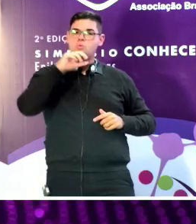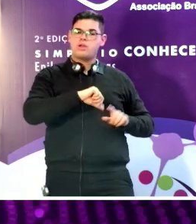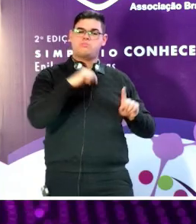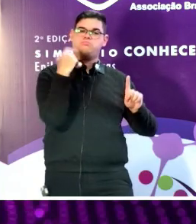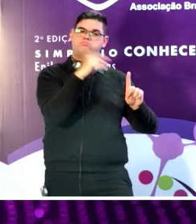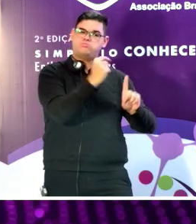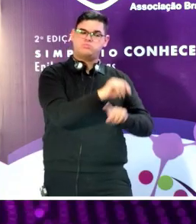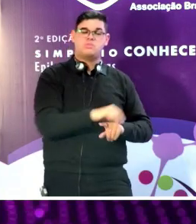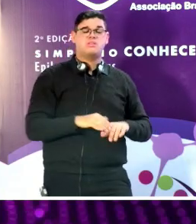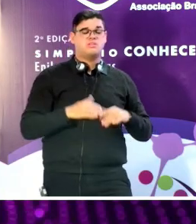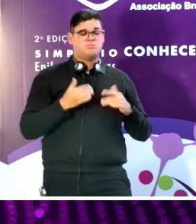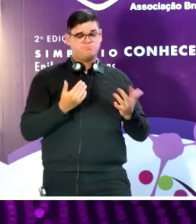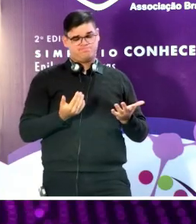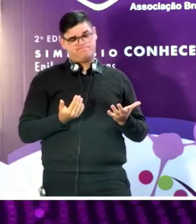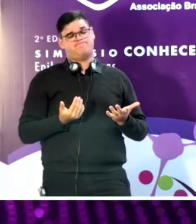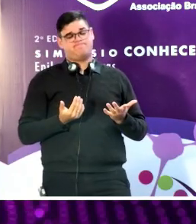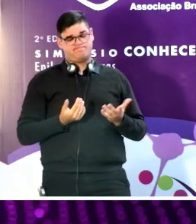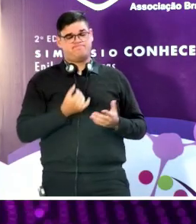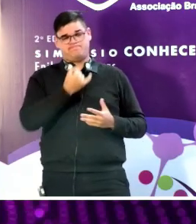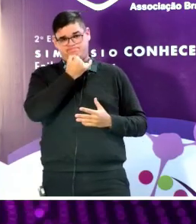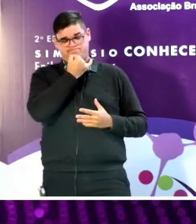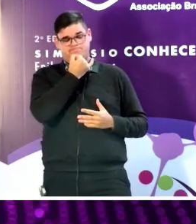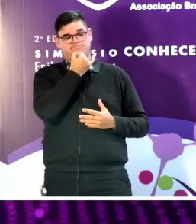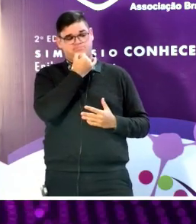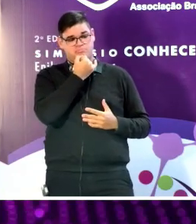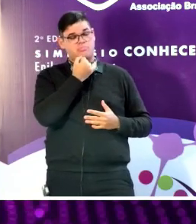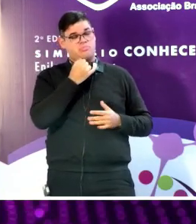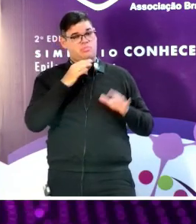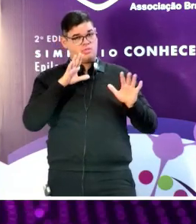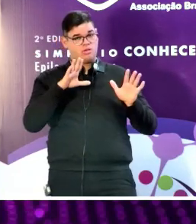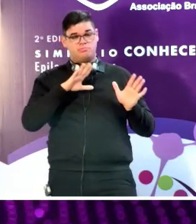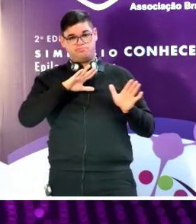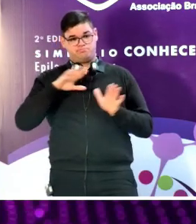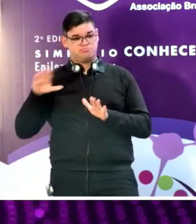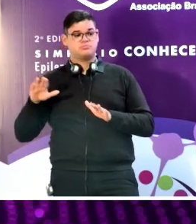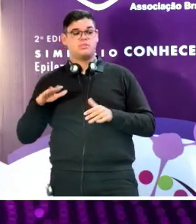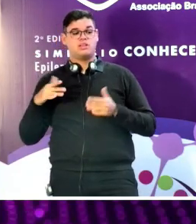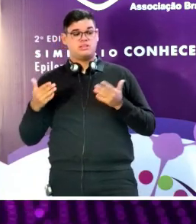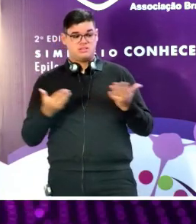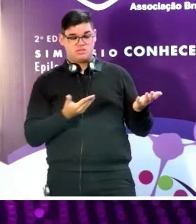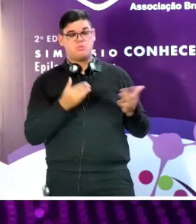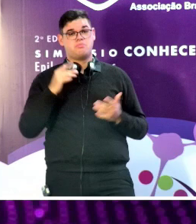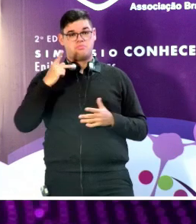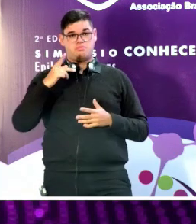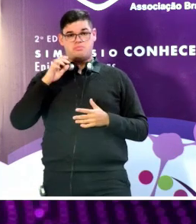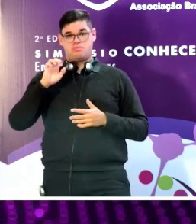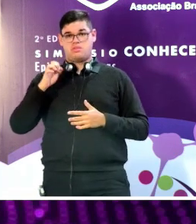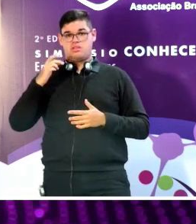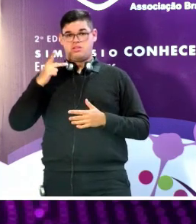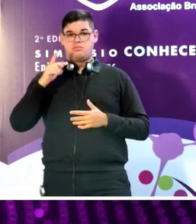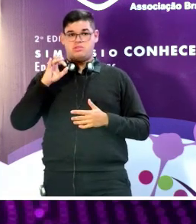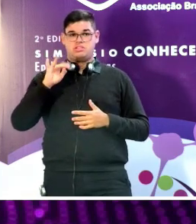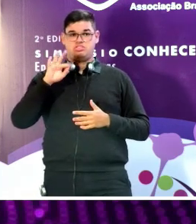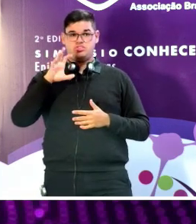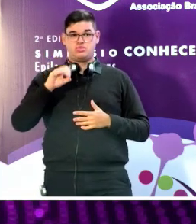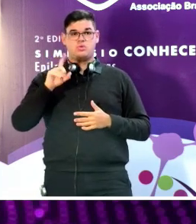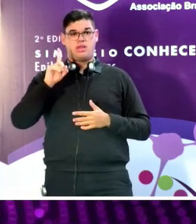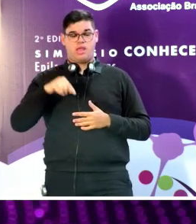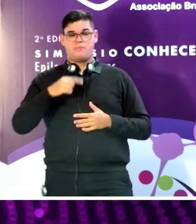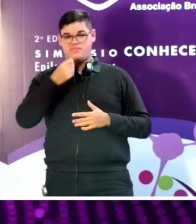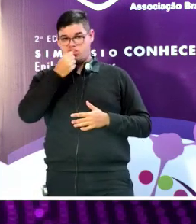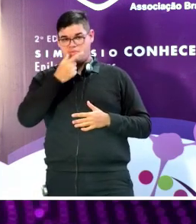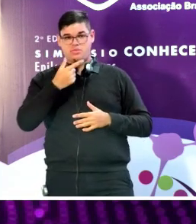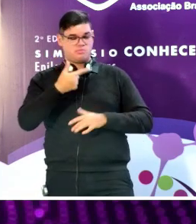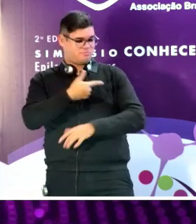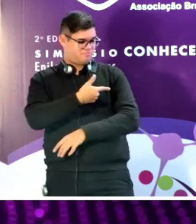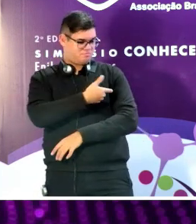resultados. Só que, como o peptídeo, ele é um medicamento injetável. E